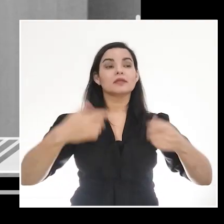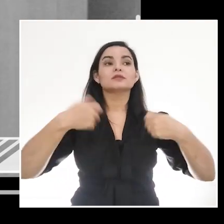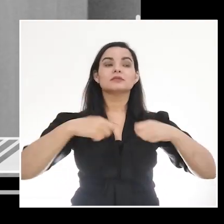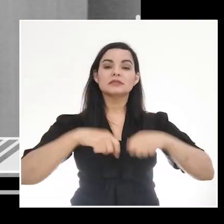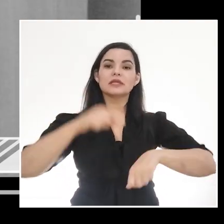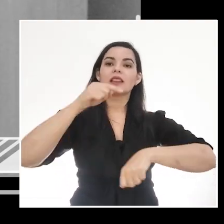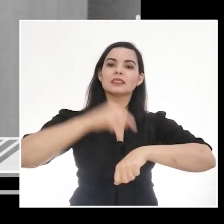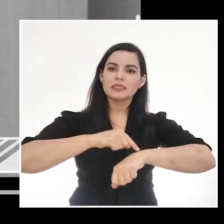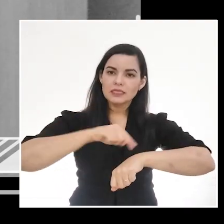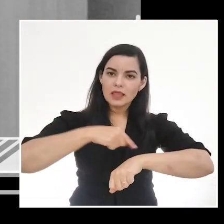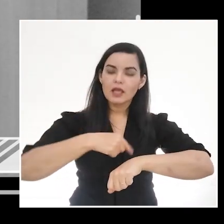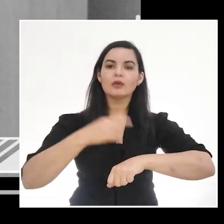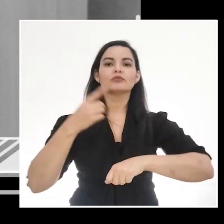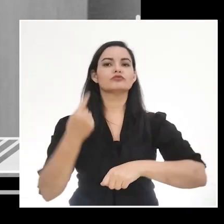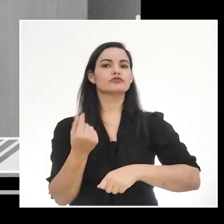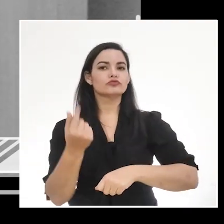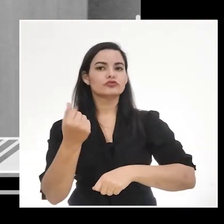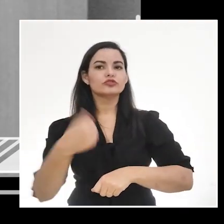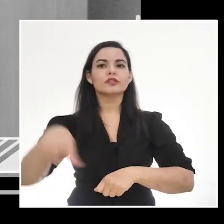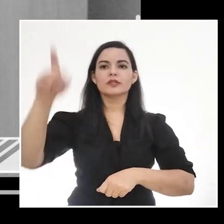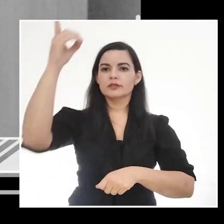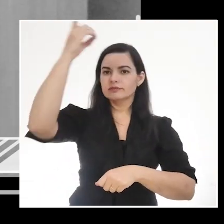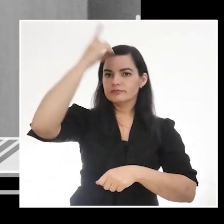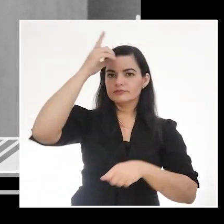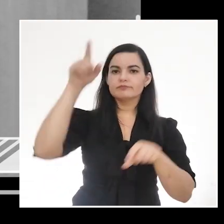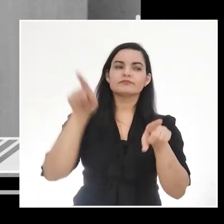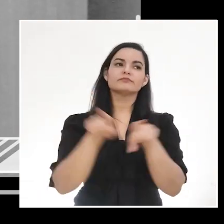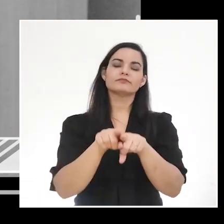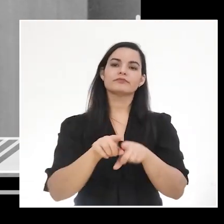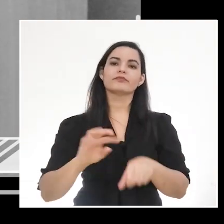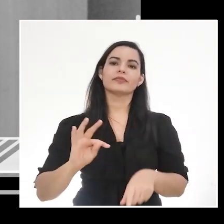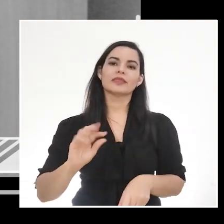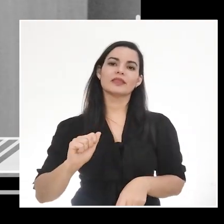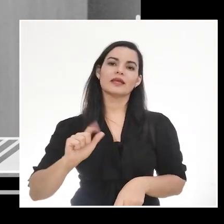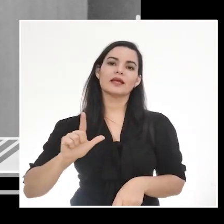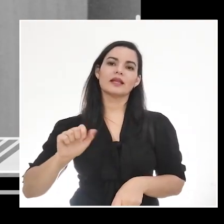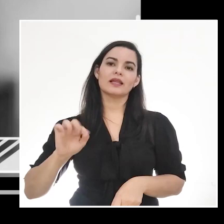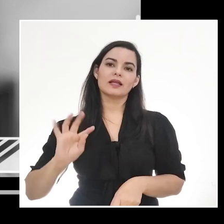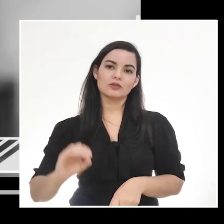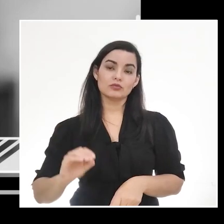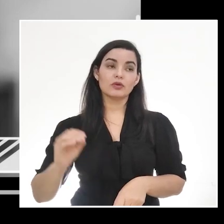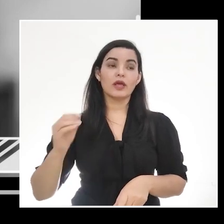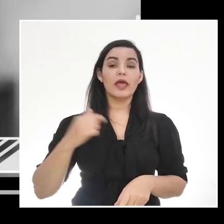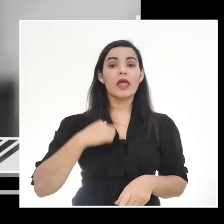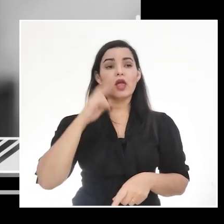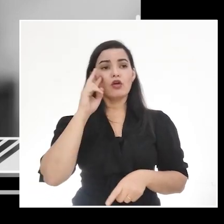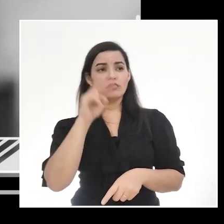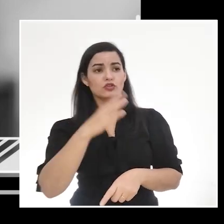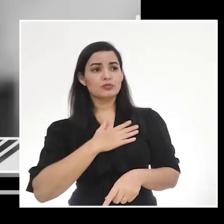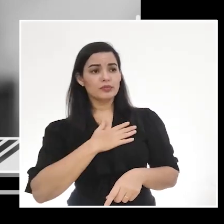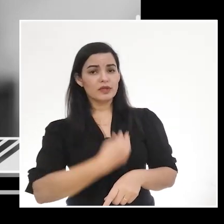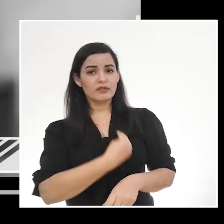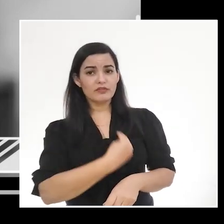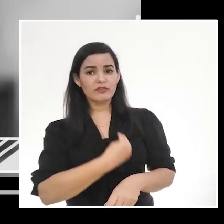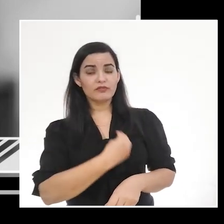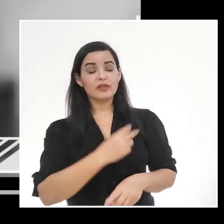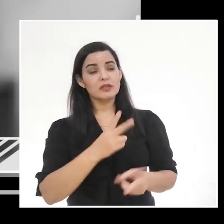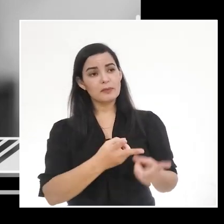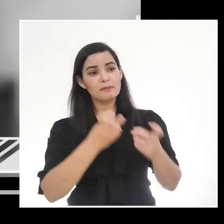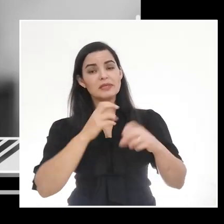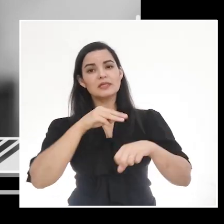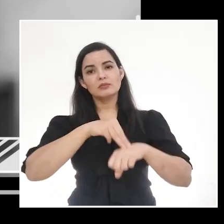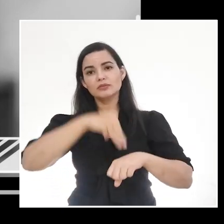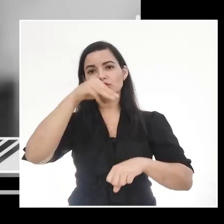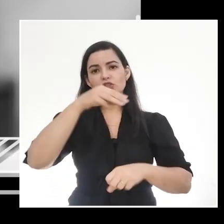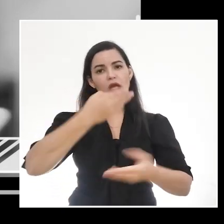é assim, é tempo, dinheiro e talento que a gente tem que investir nas pessoas. Eu olho para a minha vida e vejo o ministério,